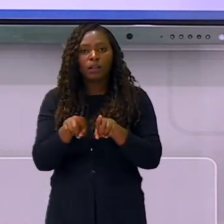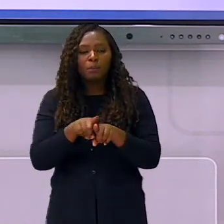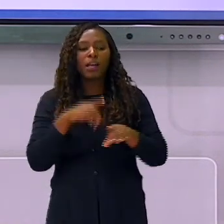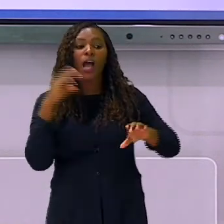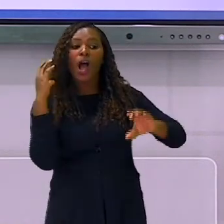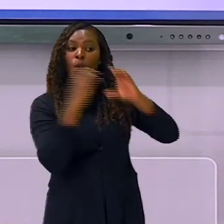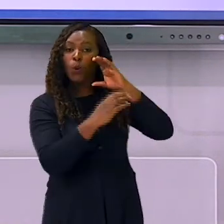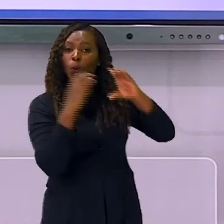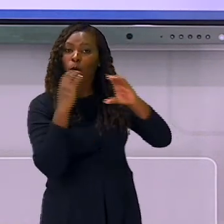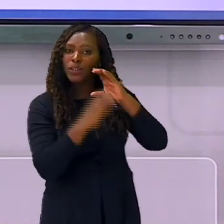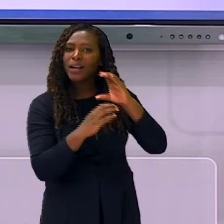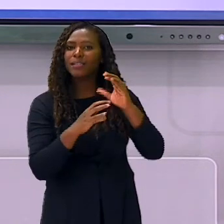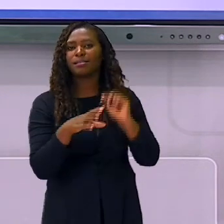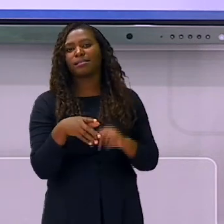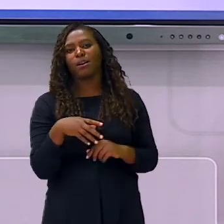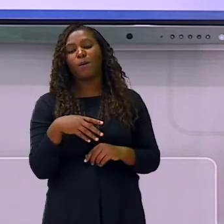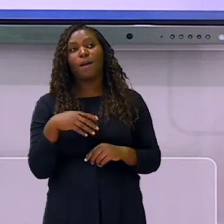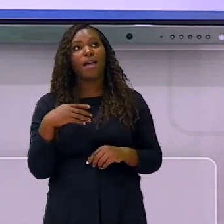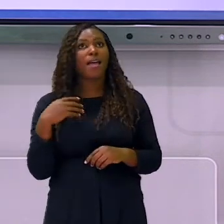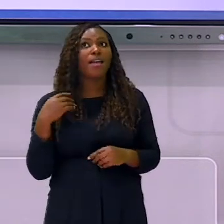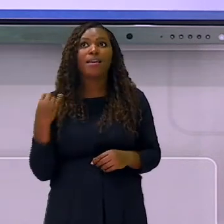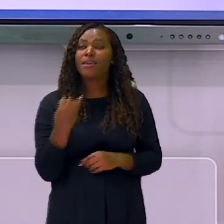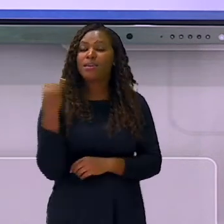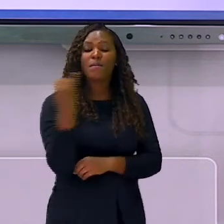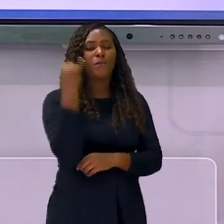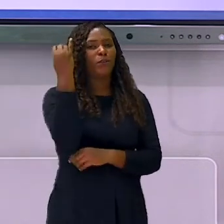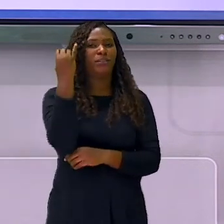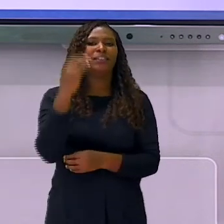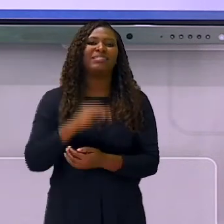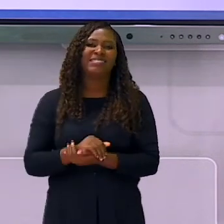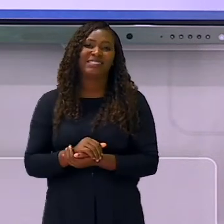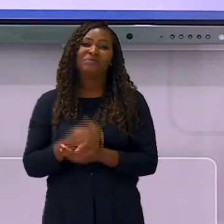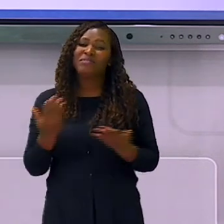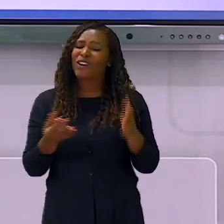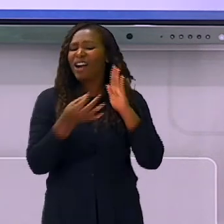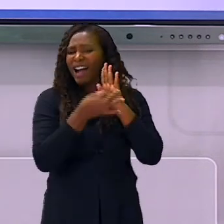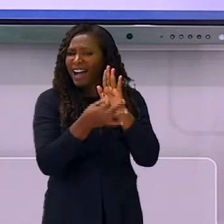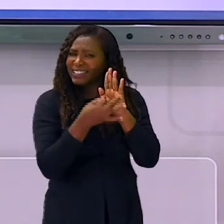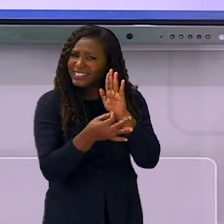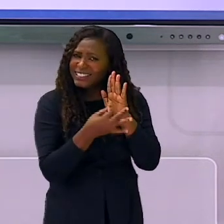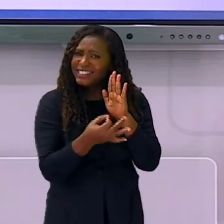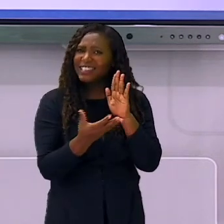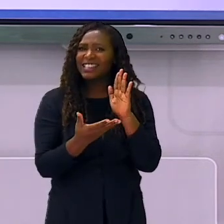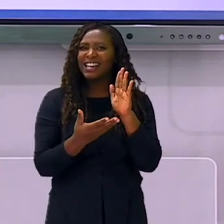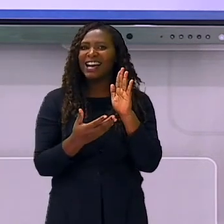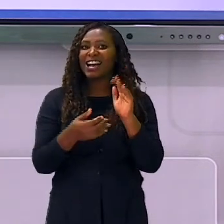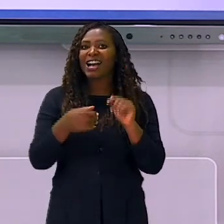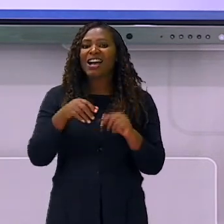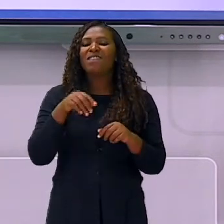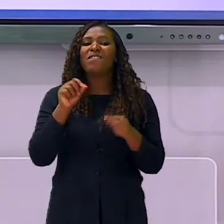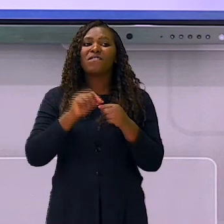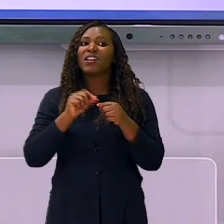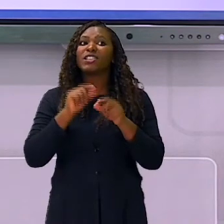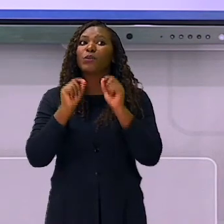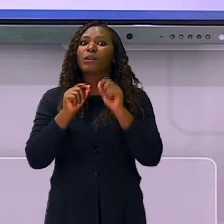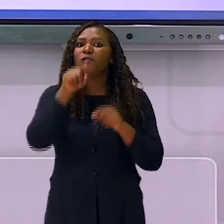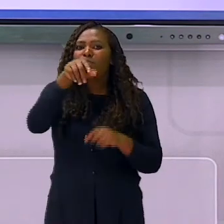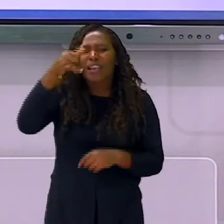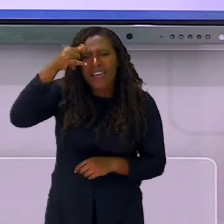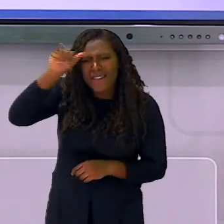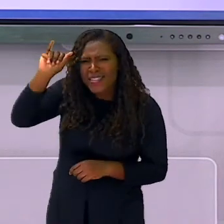dicas podem te ajudar a não cometer mais nenhuma gafe por aí e ajudar a construir ambientes